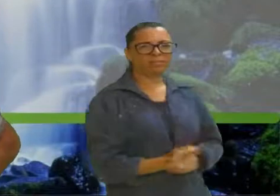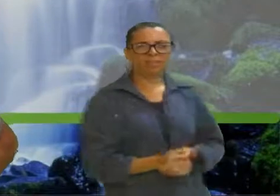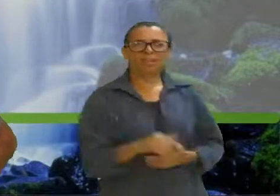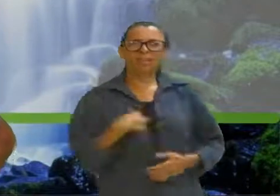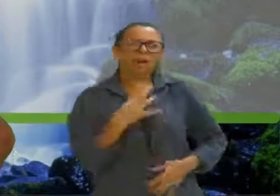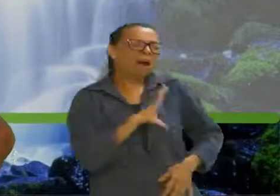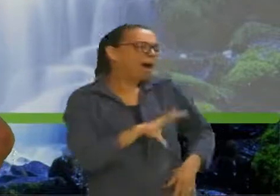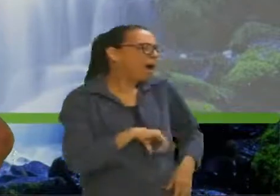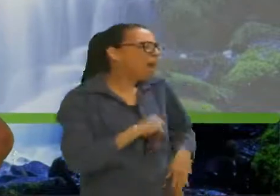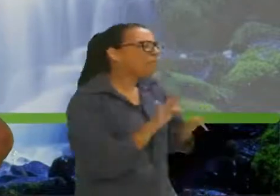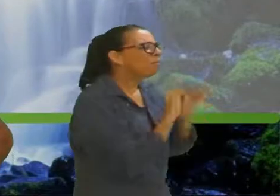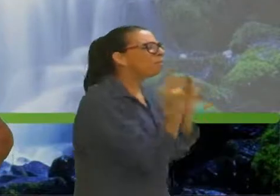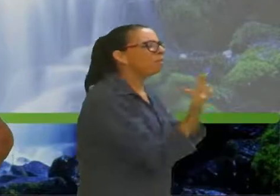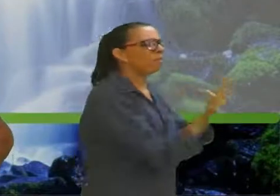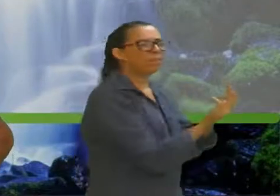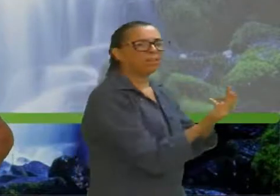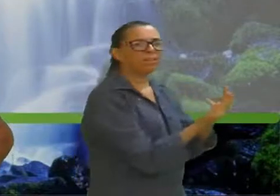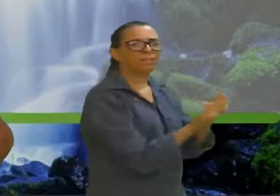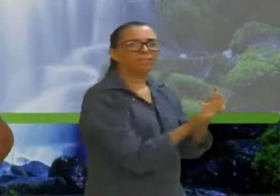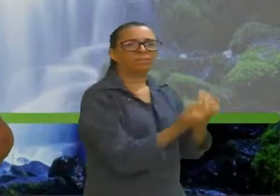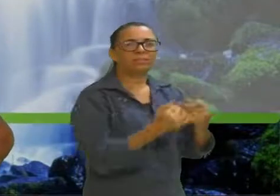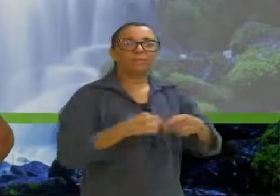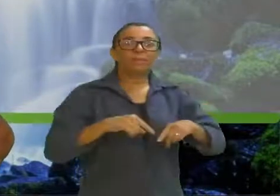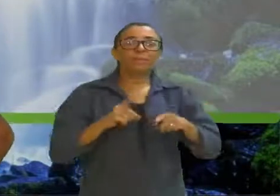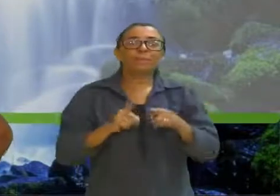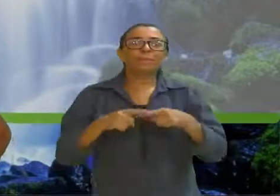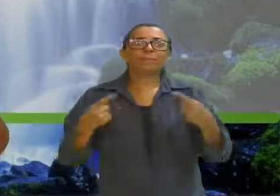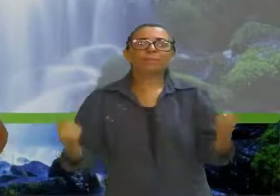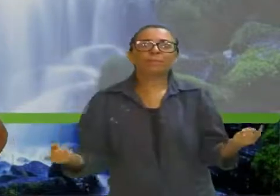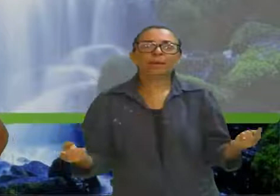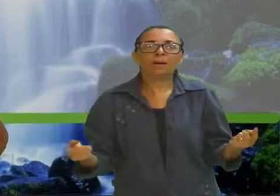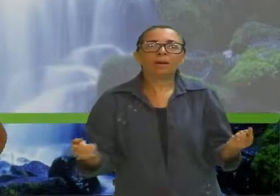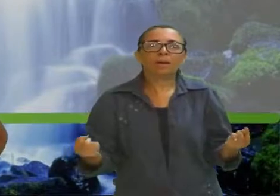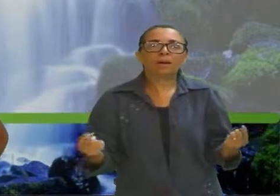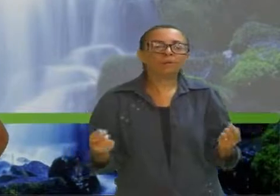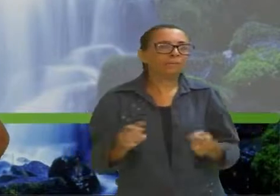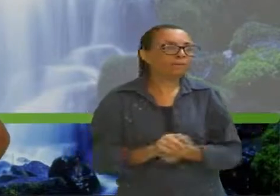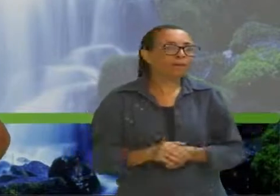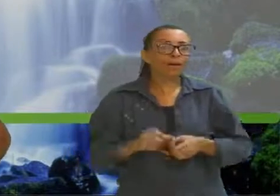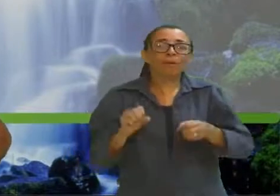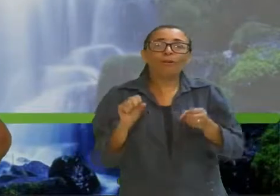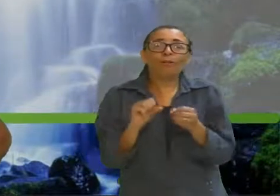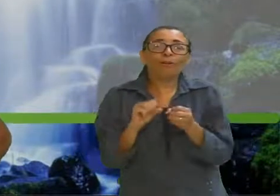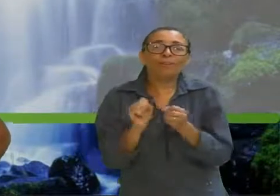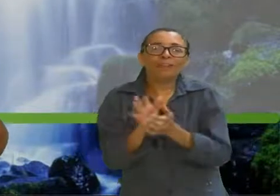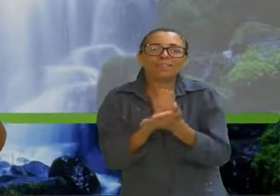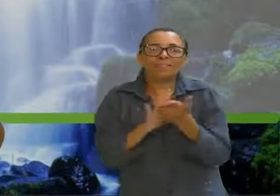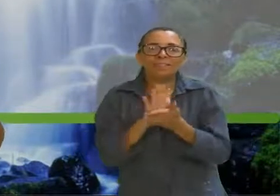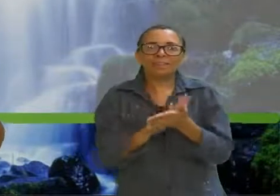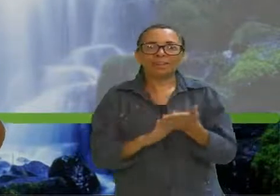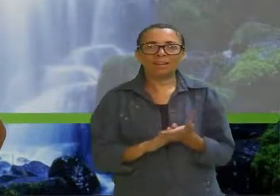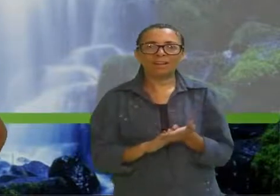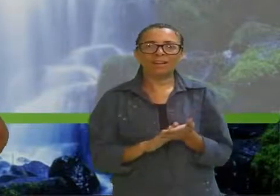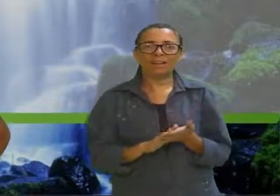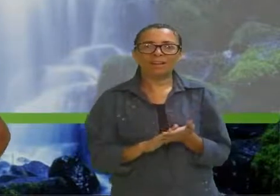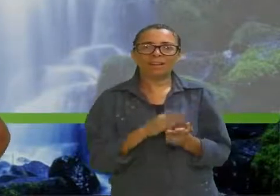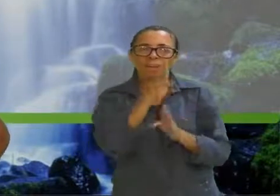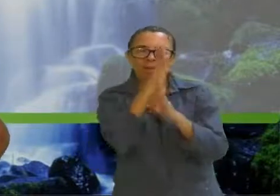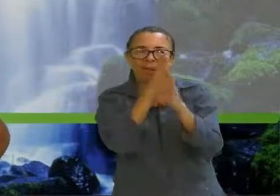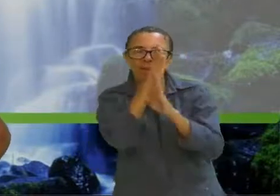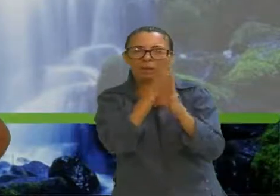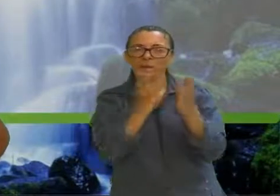não são estéreis. Na verdade, você está só dizendo. mas você não está